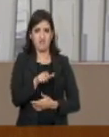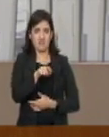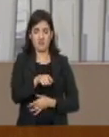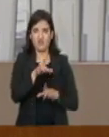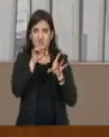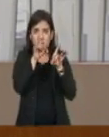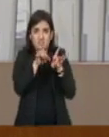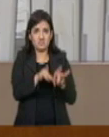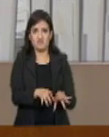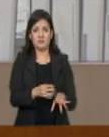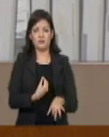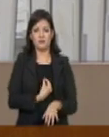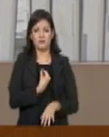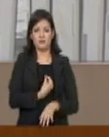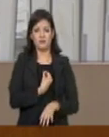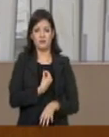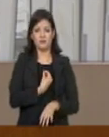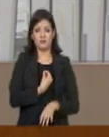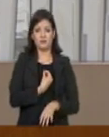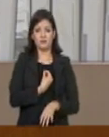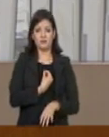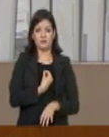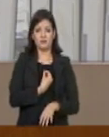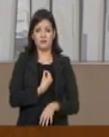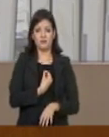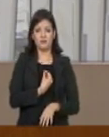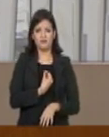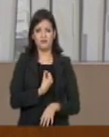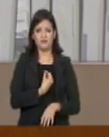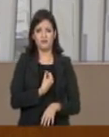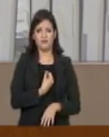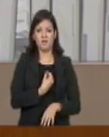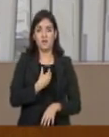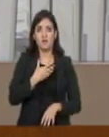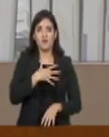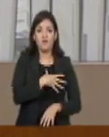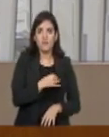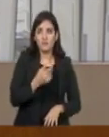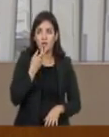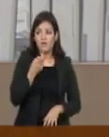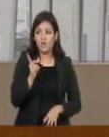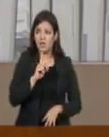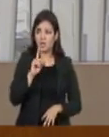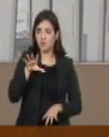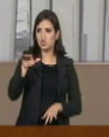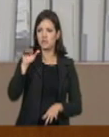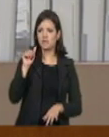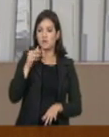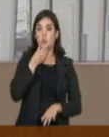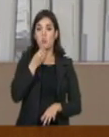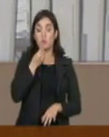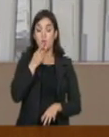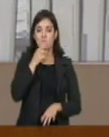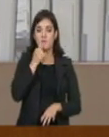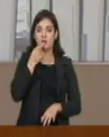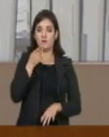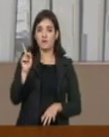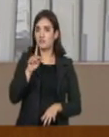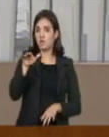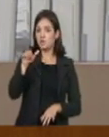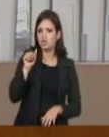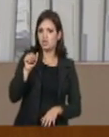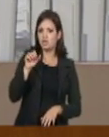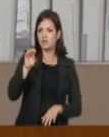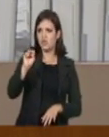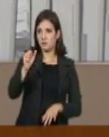dizia ele, sob aspas, não chamo o SAMU se eu passar mal. Conta, eu também não vou fazer a leitura